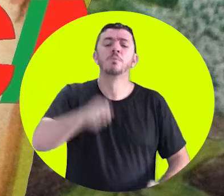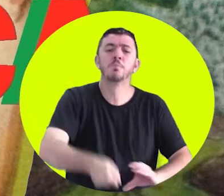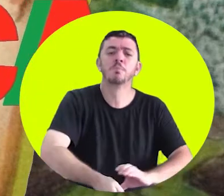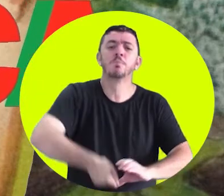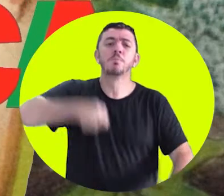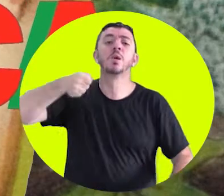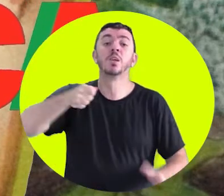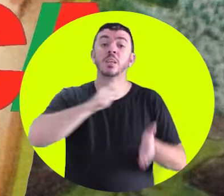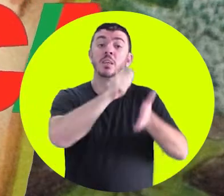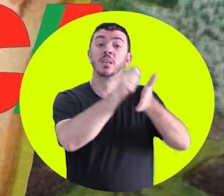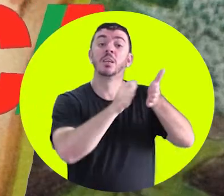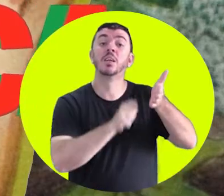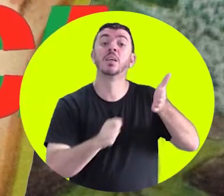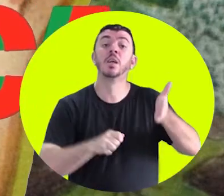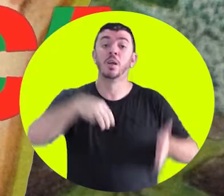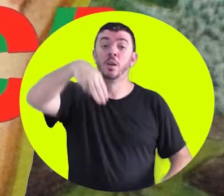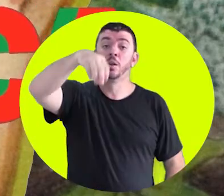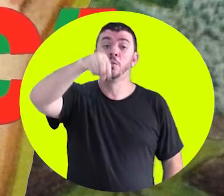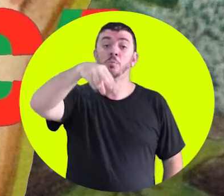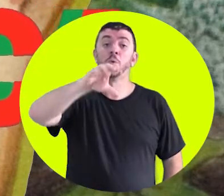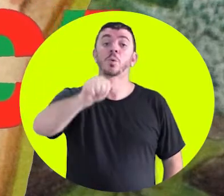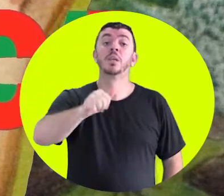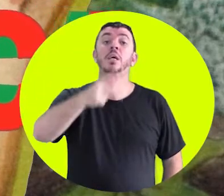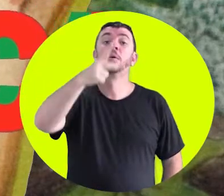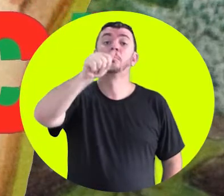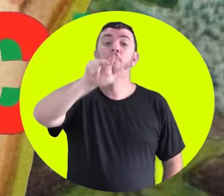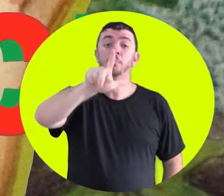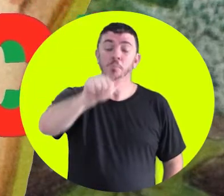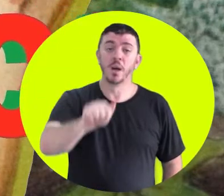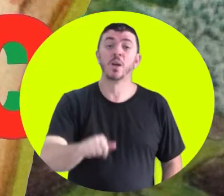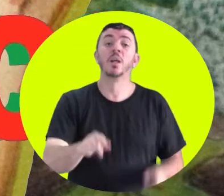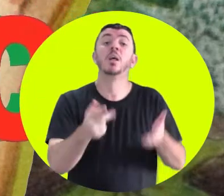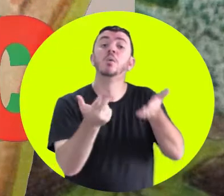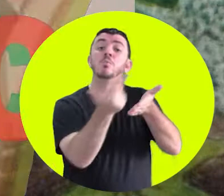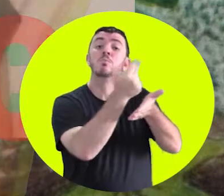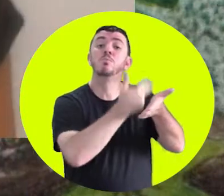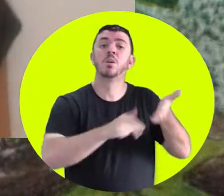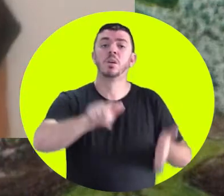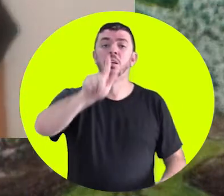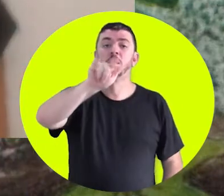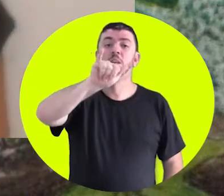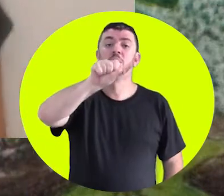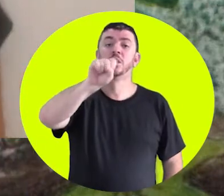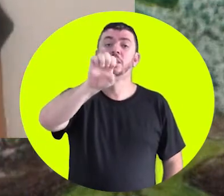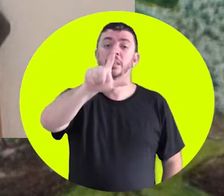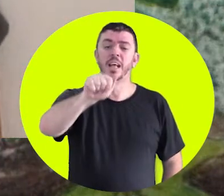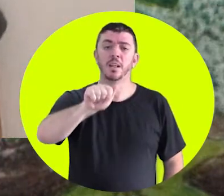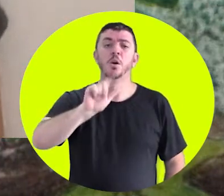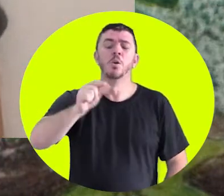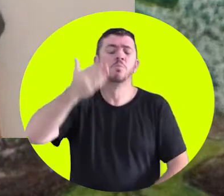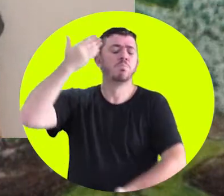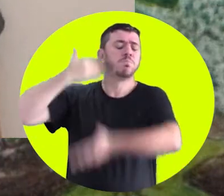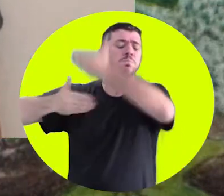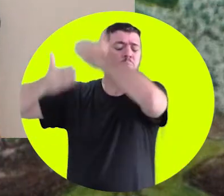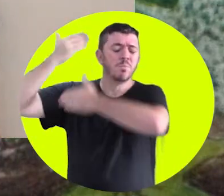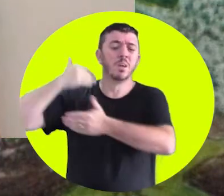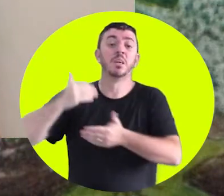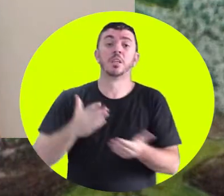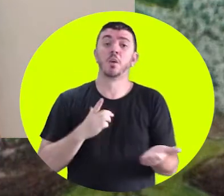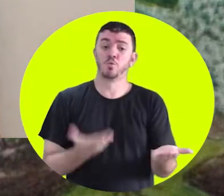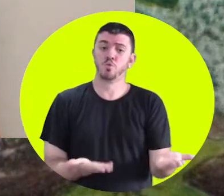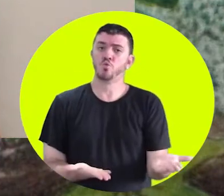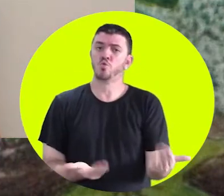e Paula Medeiros de Oliveira. Ilustrações, Gisela Moreal. Era uma vez um jovem casal de índios que